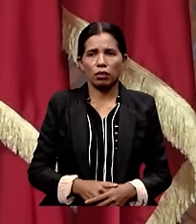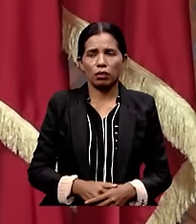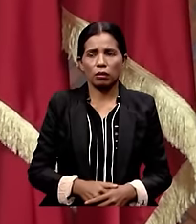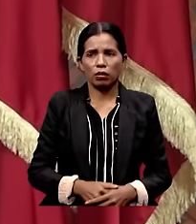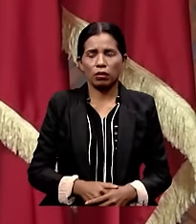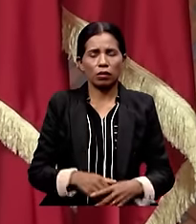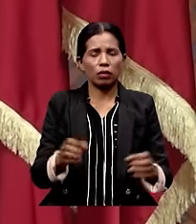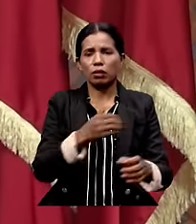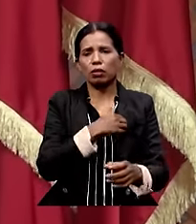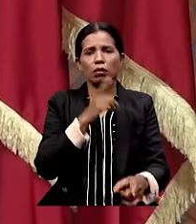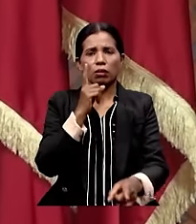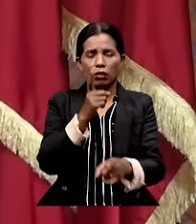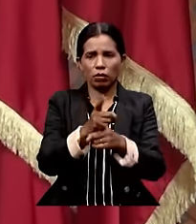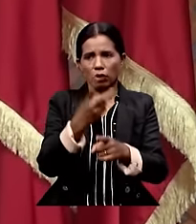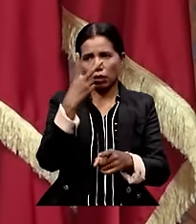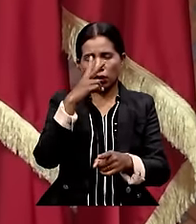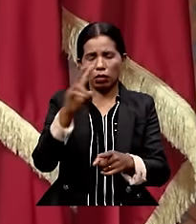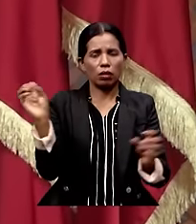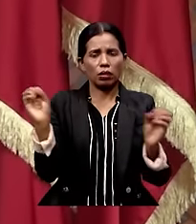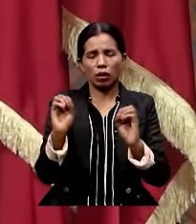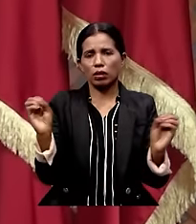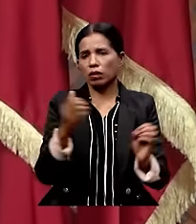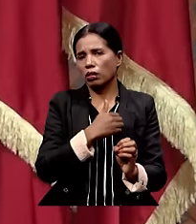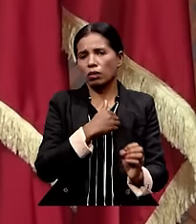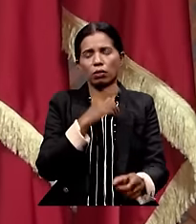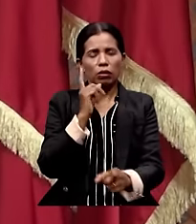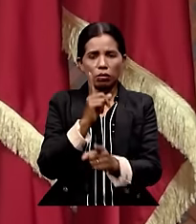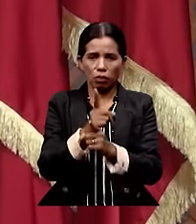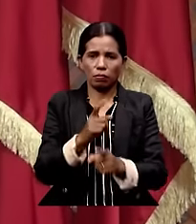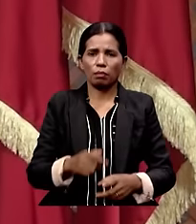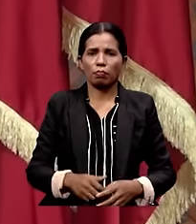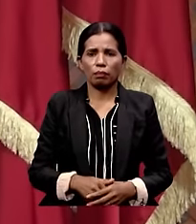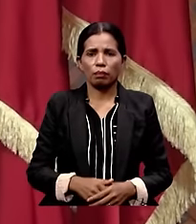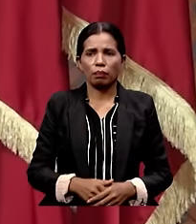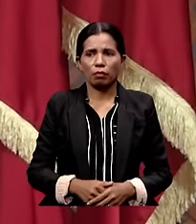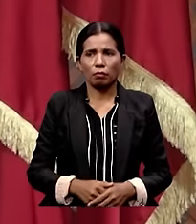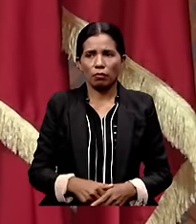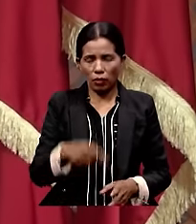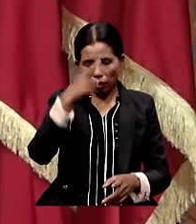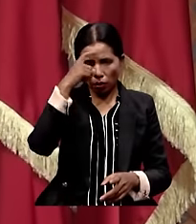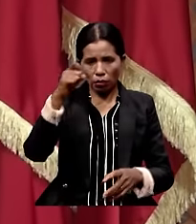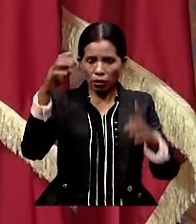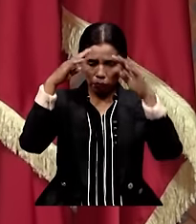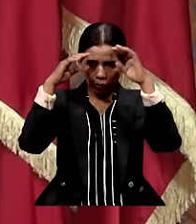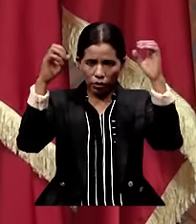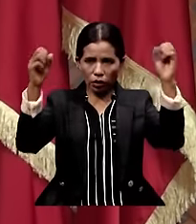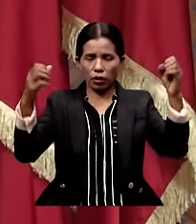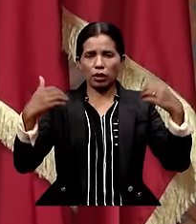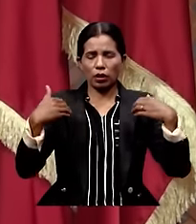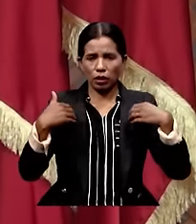Madalena Anjan, injusto. Dúnia, também o presidente ia